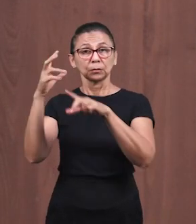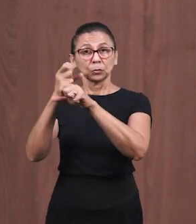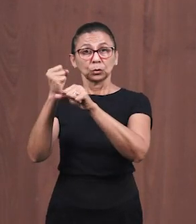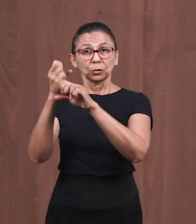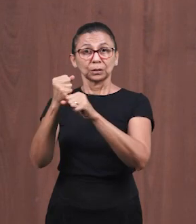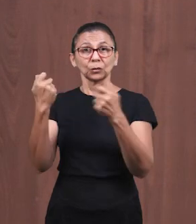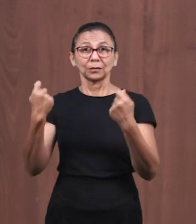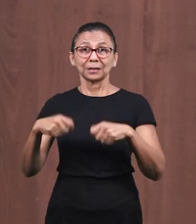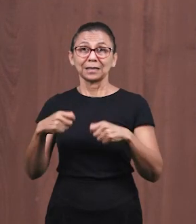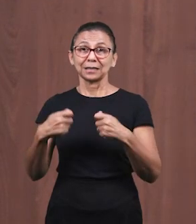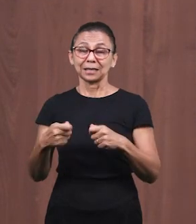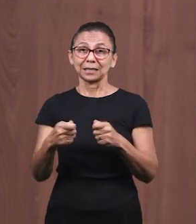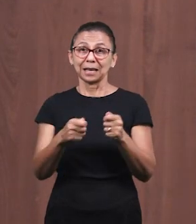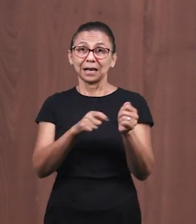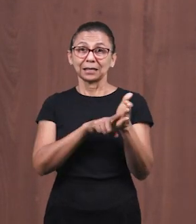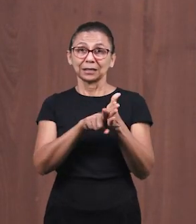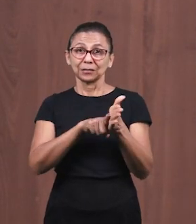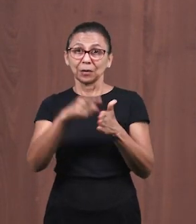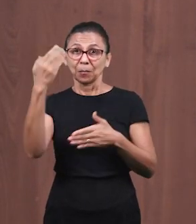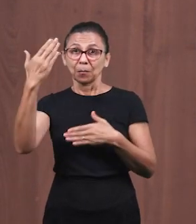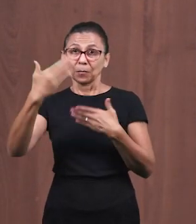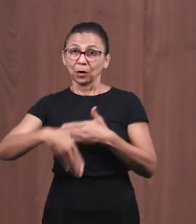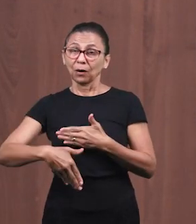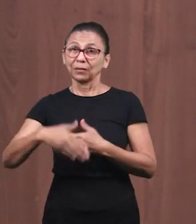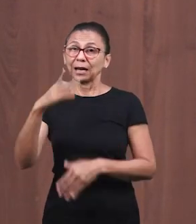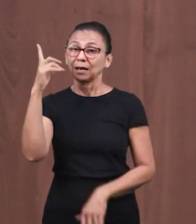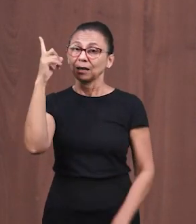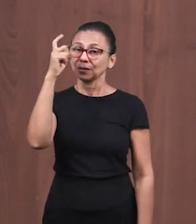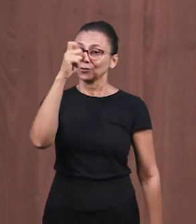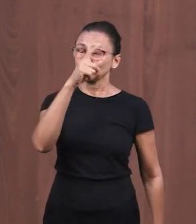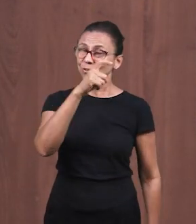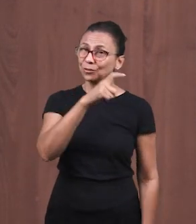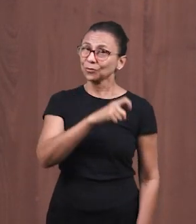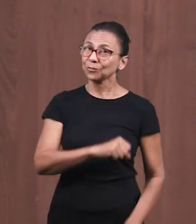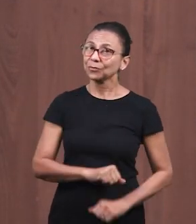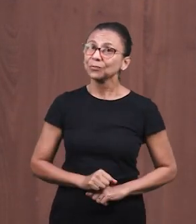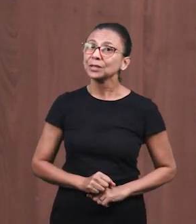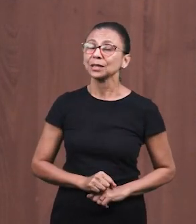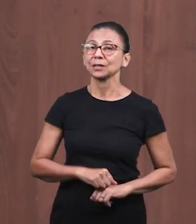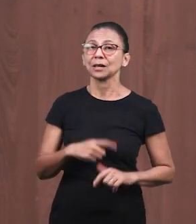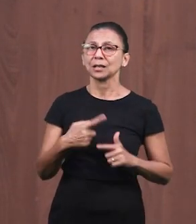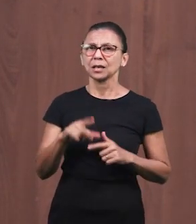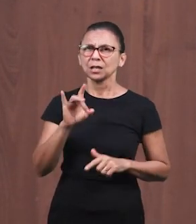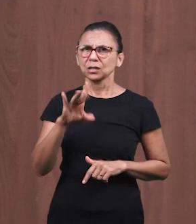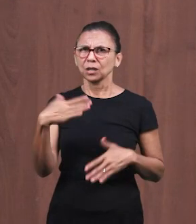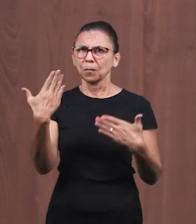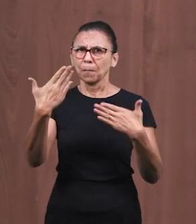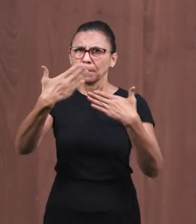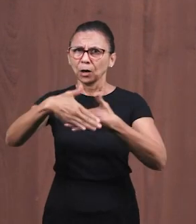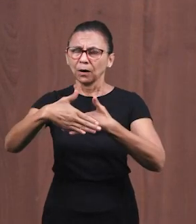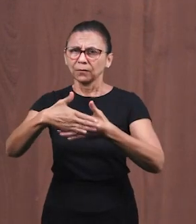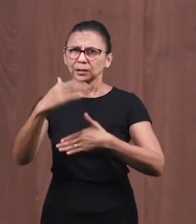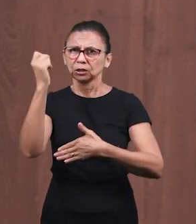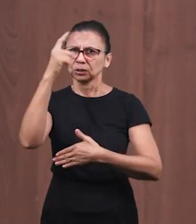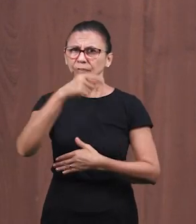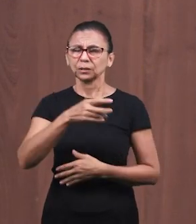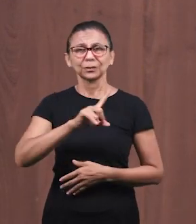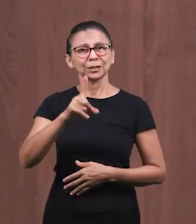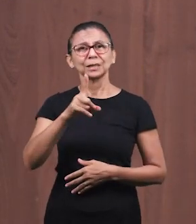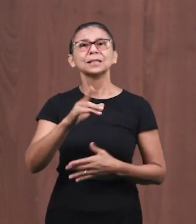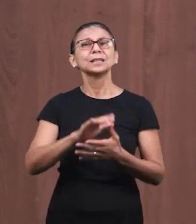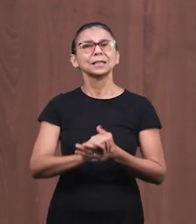necessária no exame não é uma tarefa fácil, não apenas pela dificuldade da prova, mas também